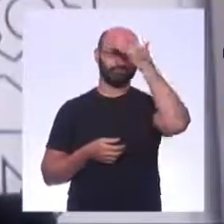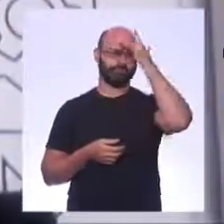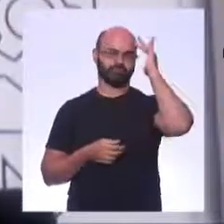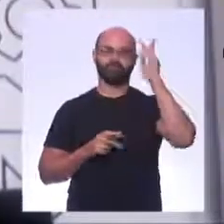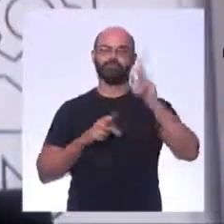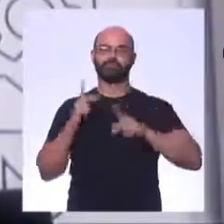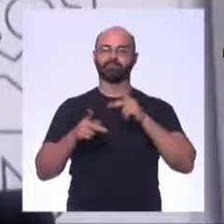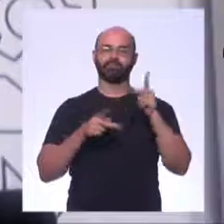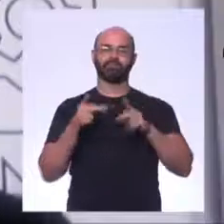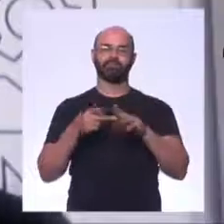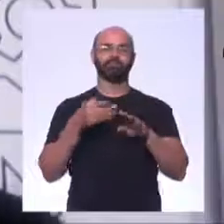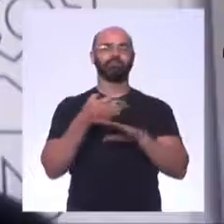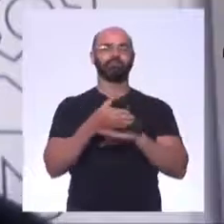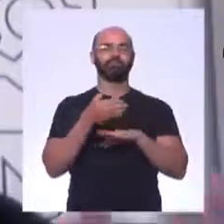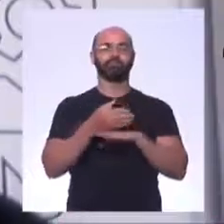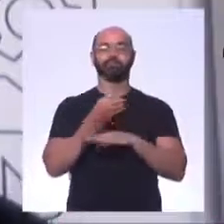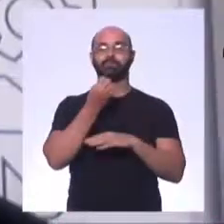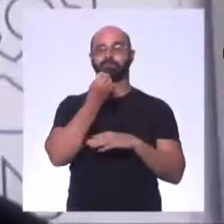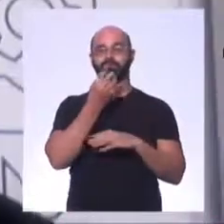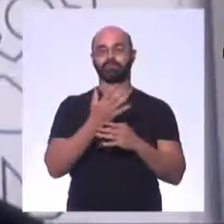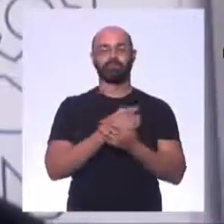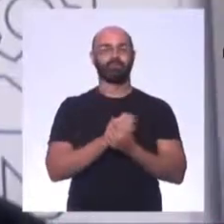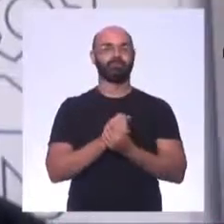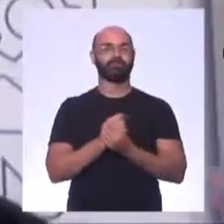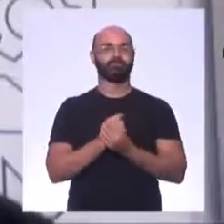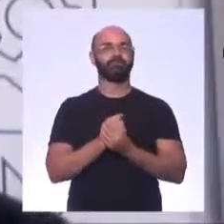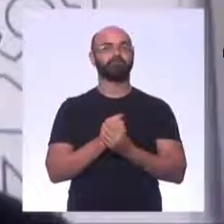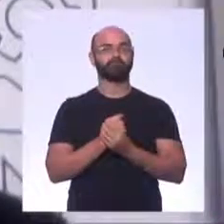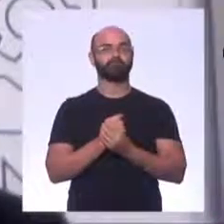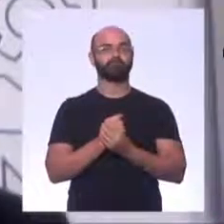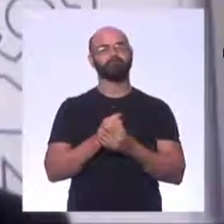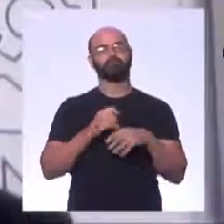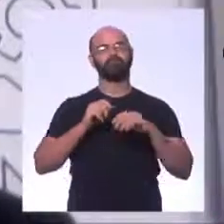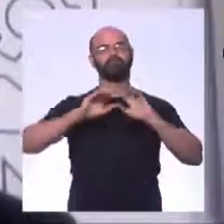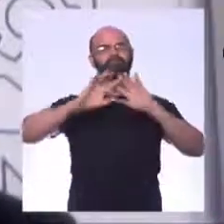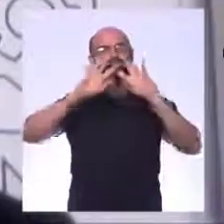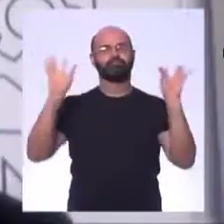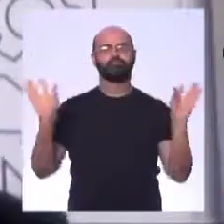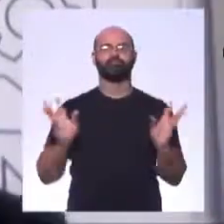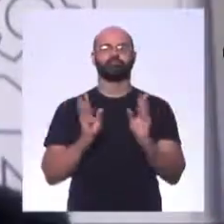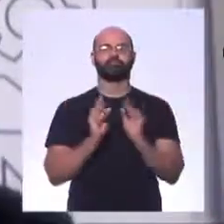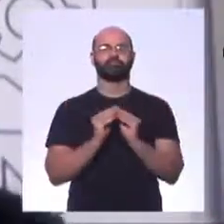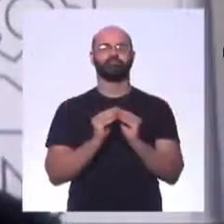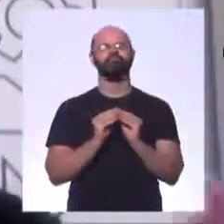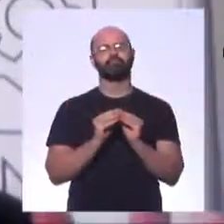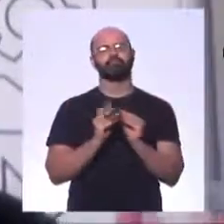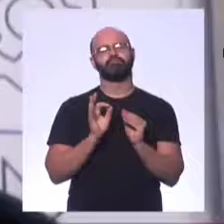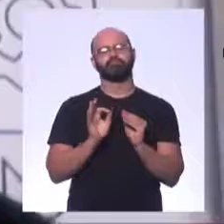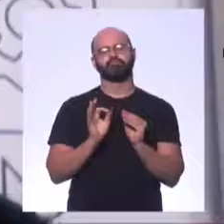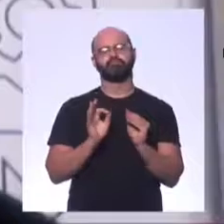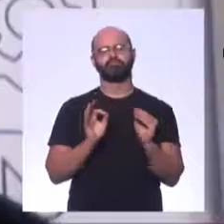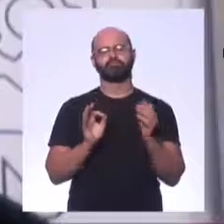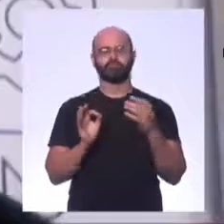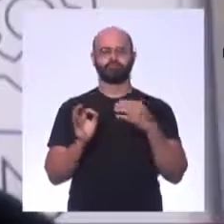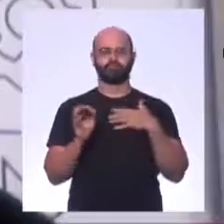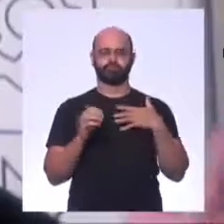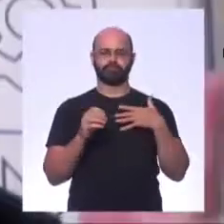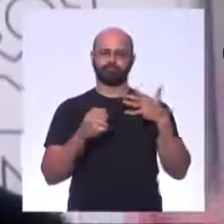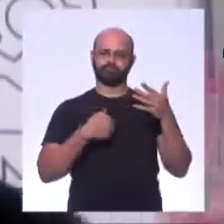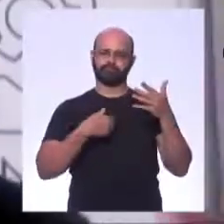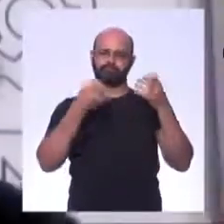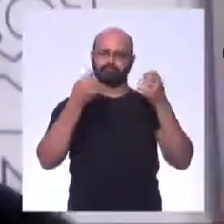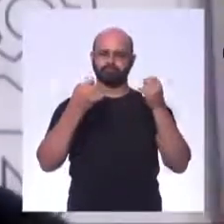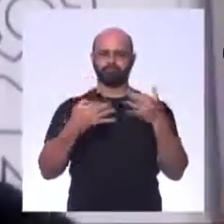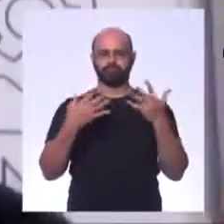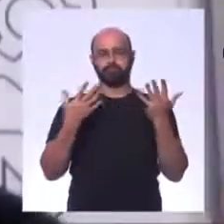público. De maneira geral, a gente pode concluir dessa forma mesmo. Eu vou deixar a definição, vou